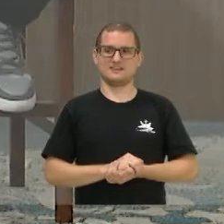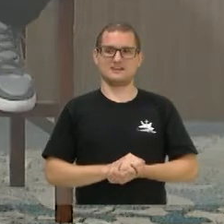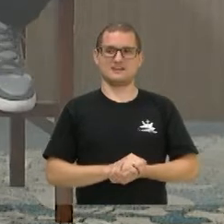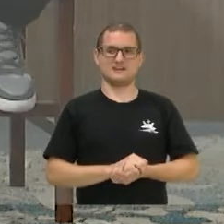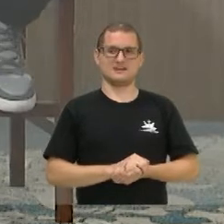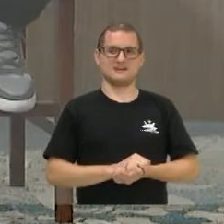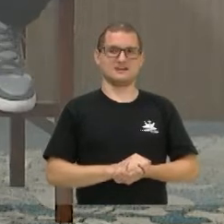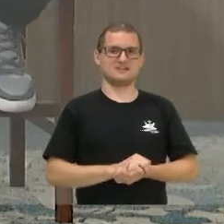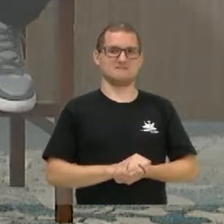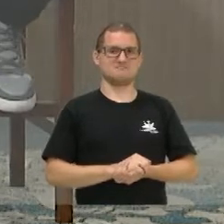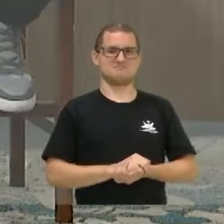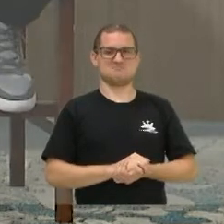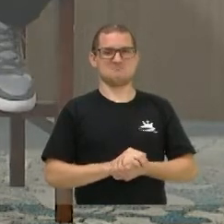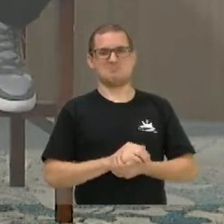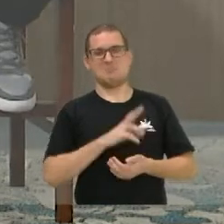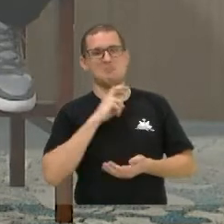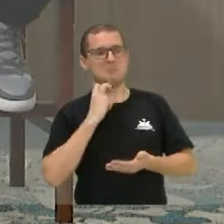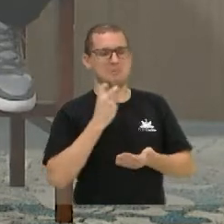a morte